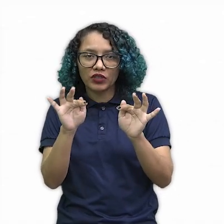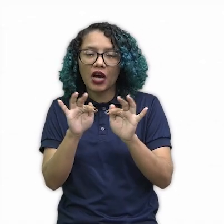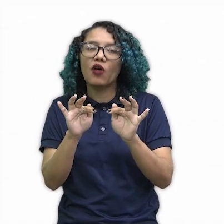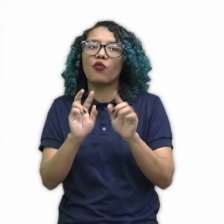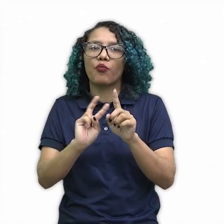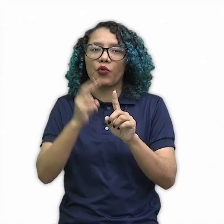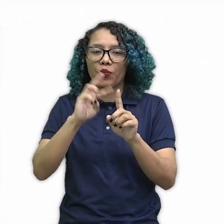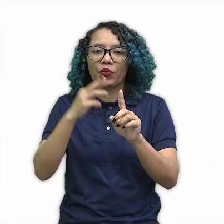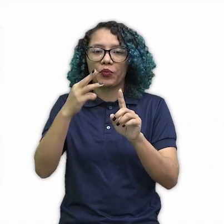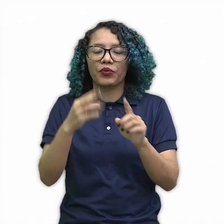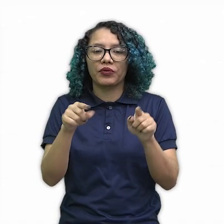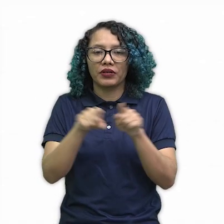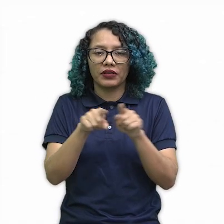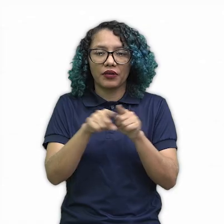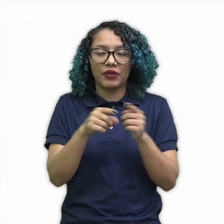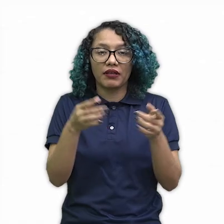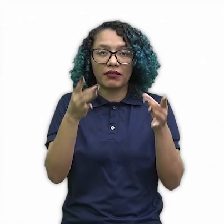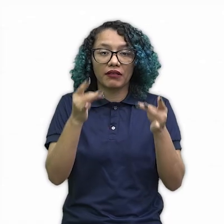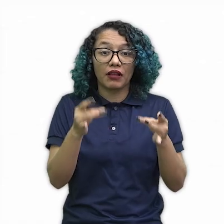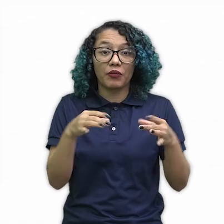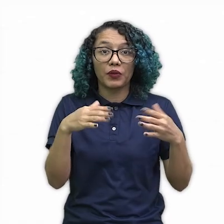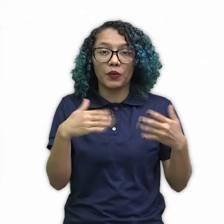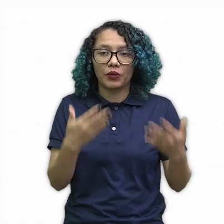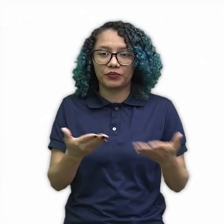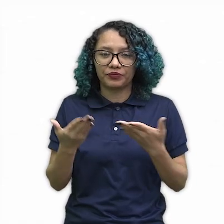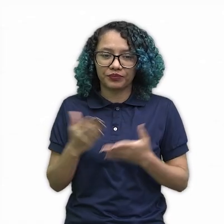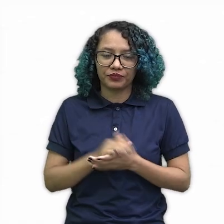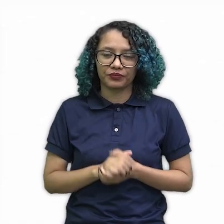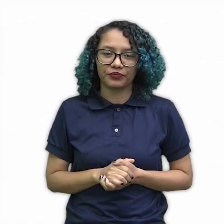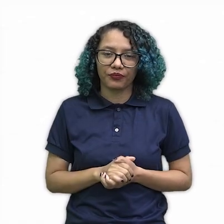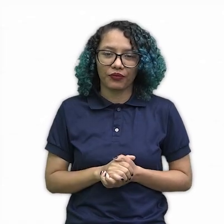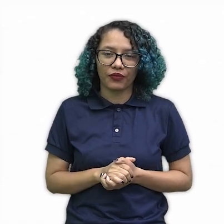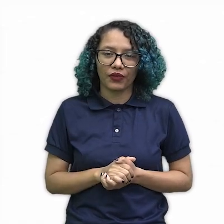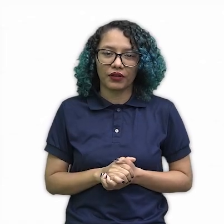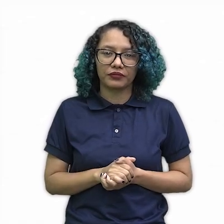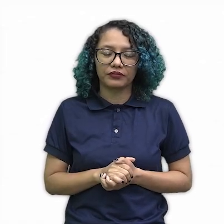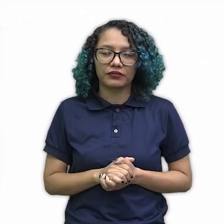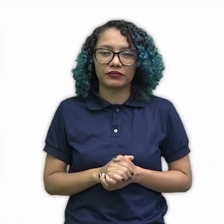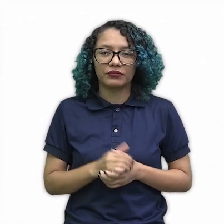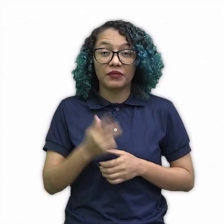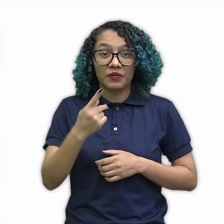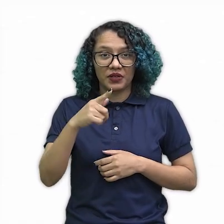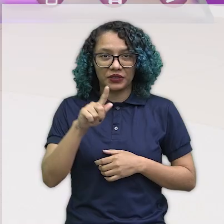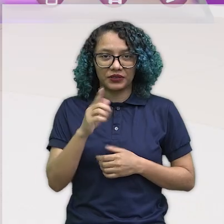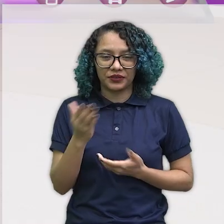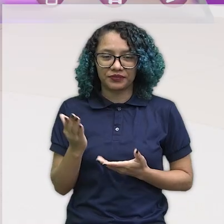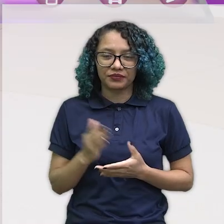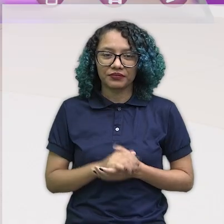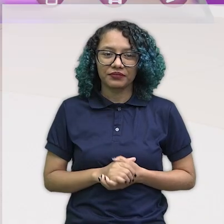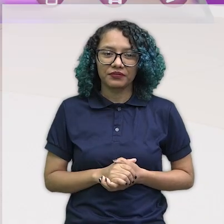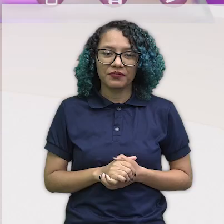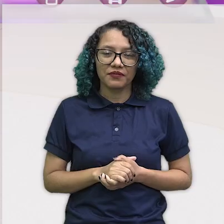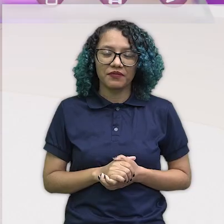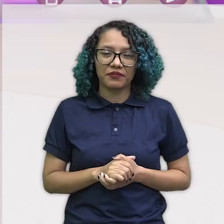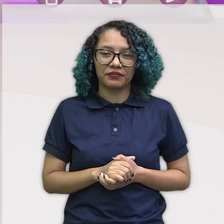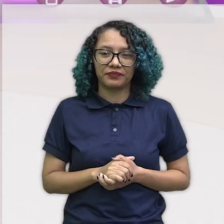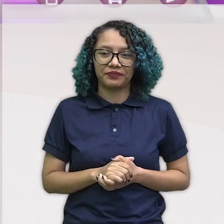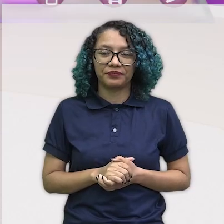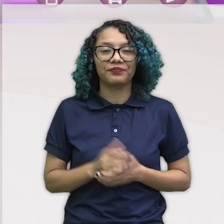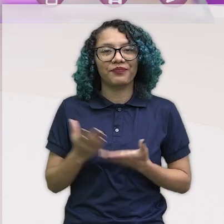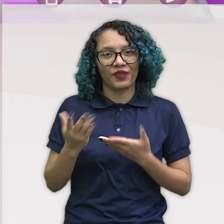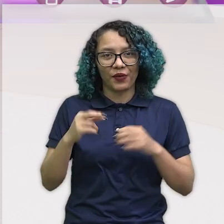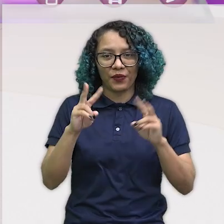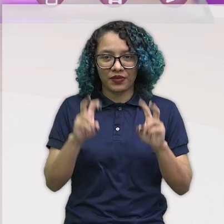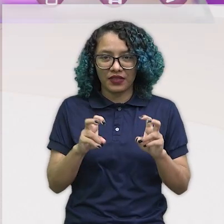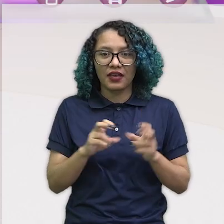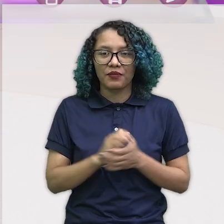exponencial. Acompanhe também comigo o detalhamento, progressões geométricas, PG. Então esse é o